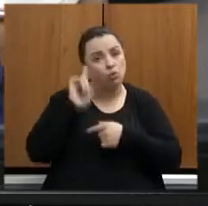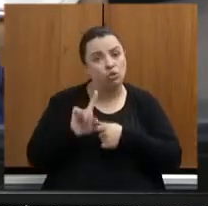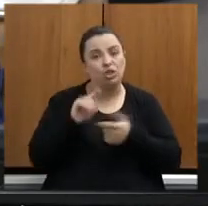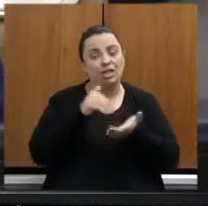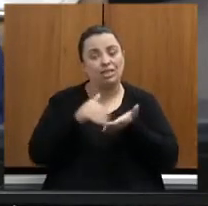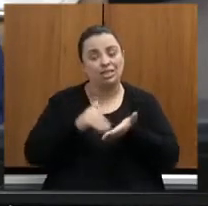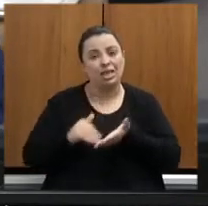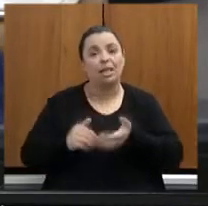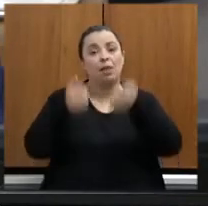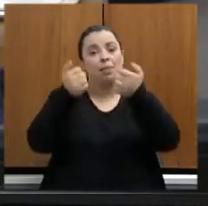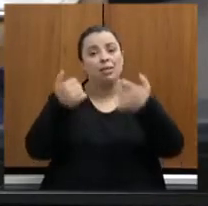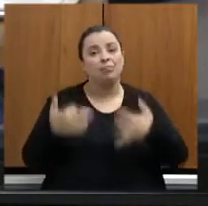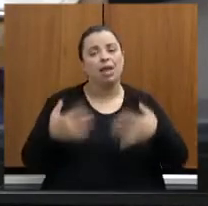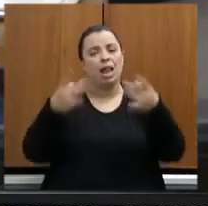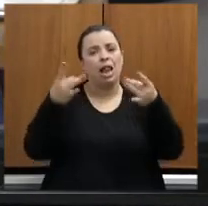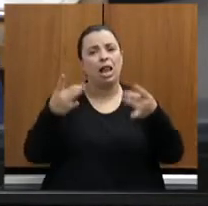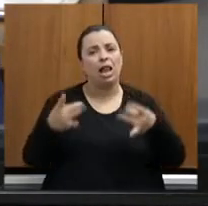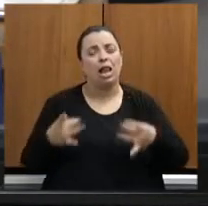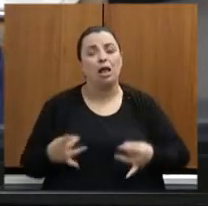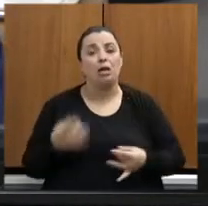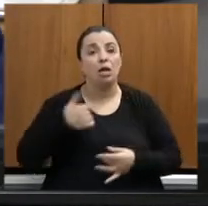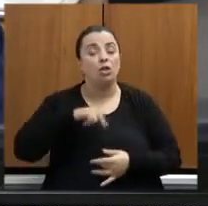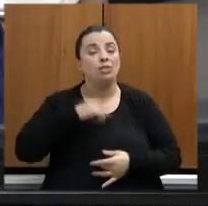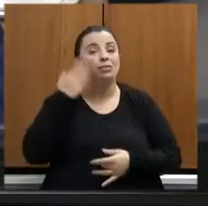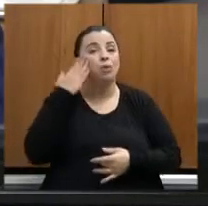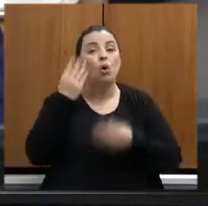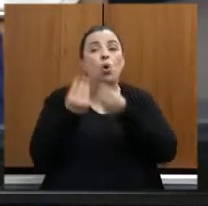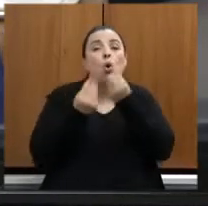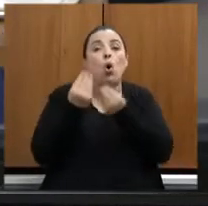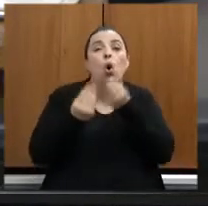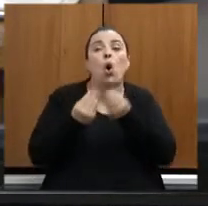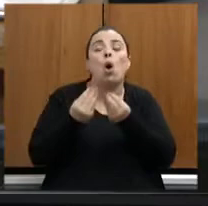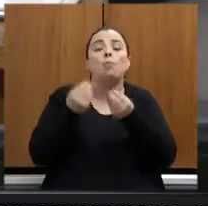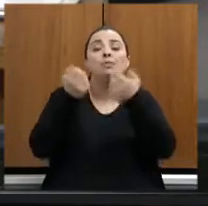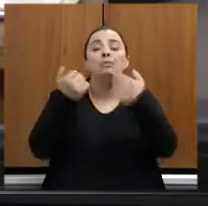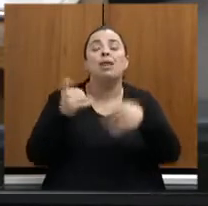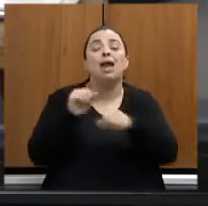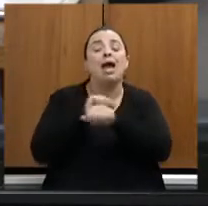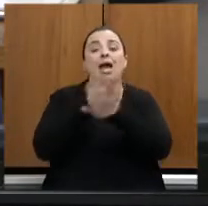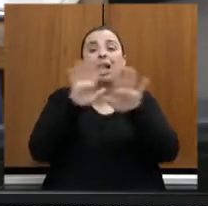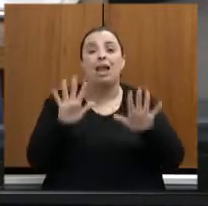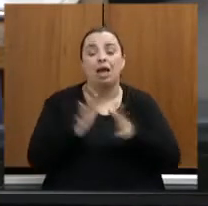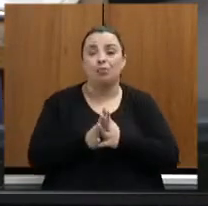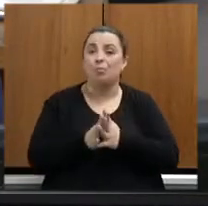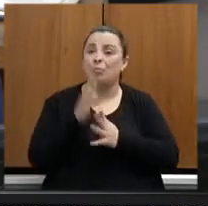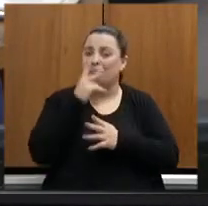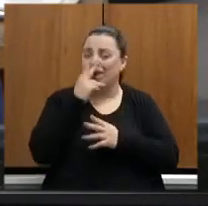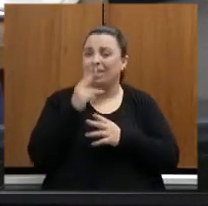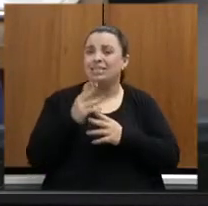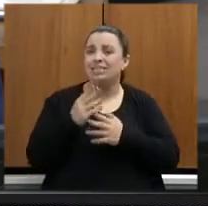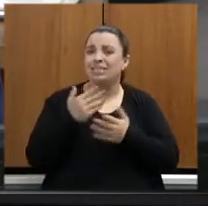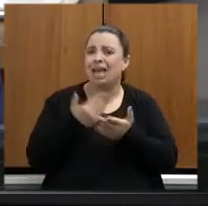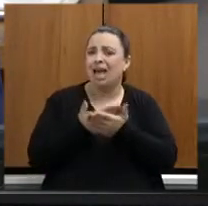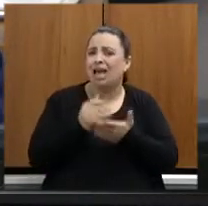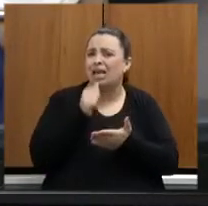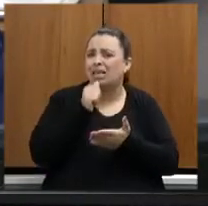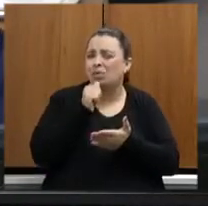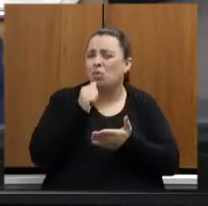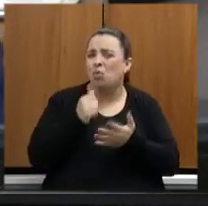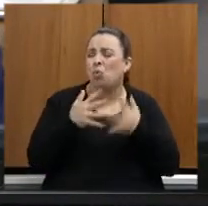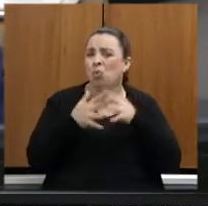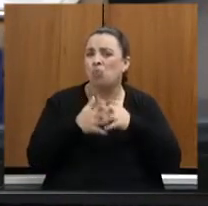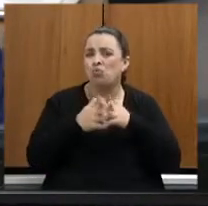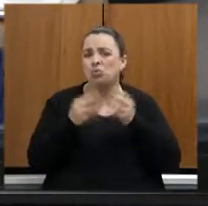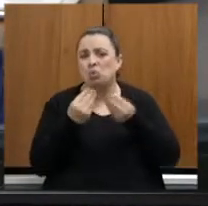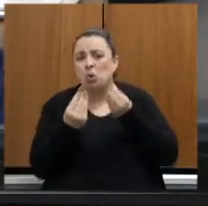explicar essa situação e ver como que nós vamos esclarecer isso ainda está um pouco confuso como que vai ser feita essa regulamentação o